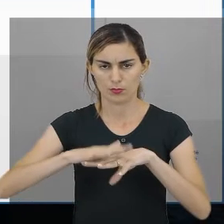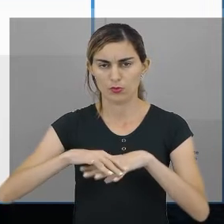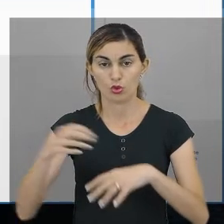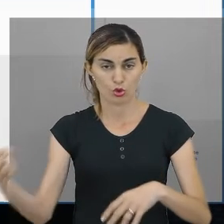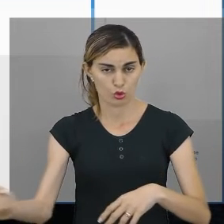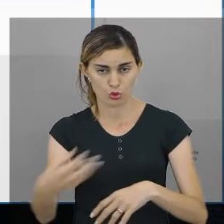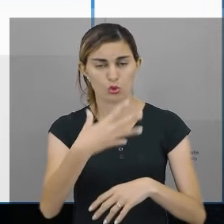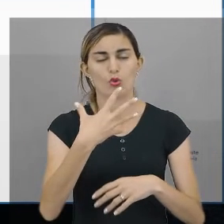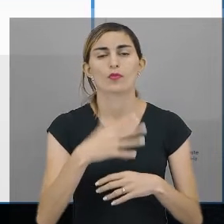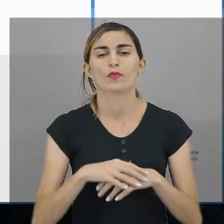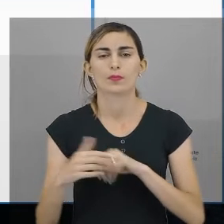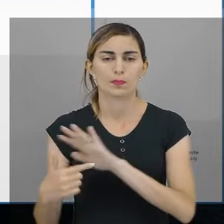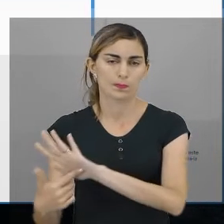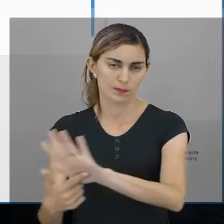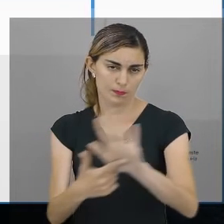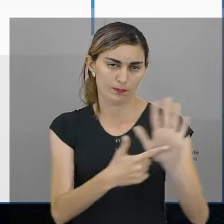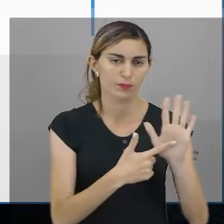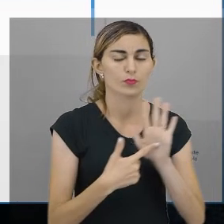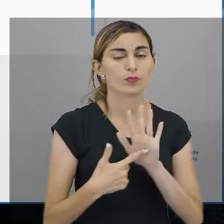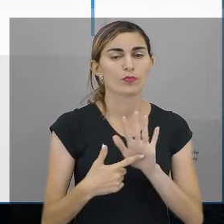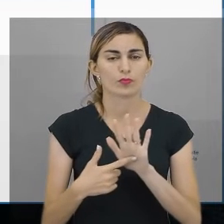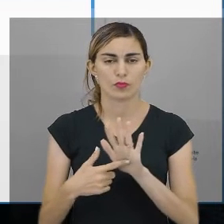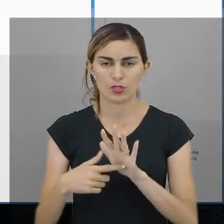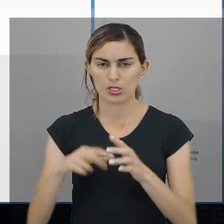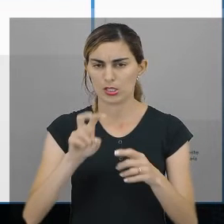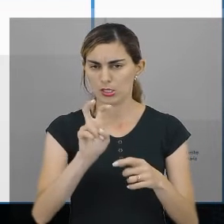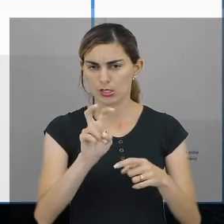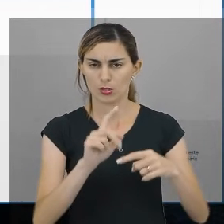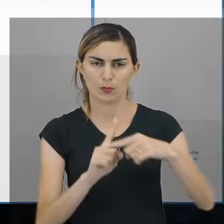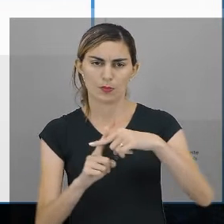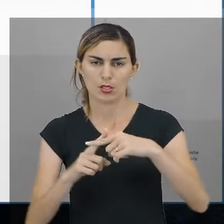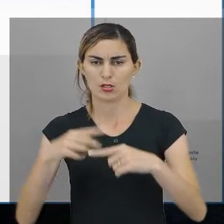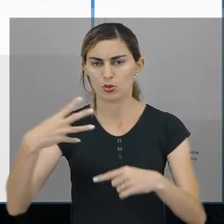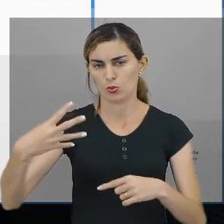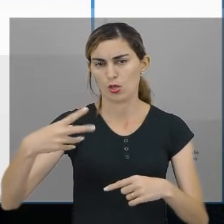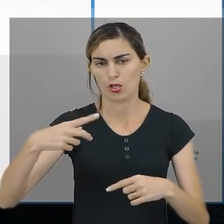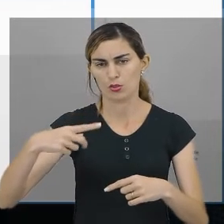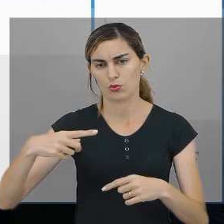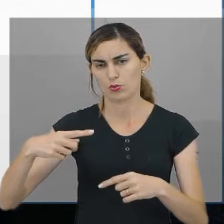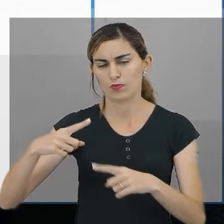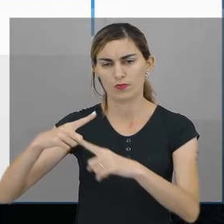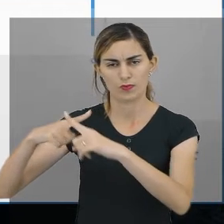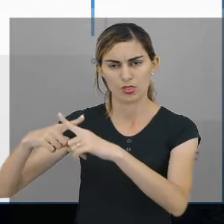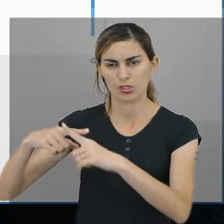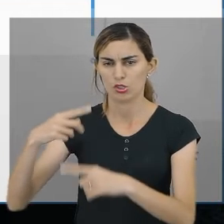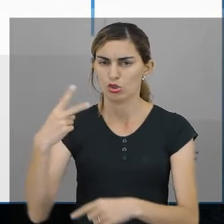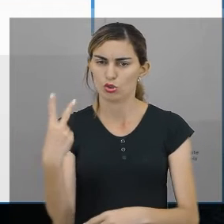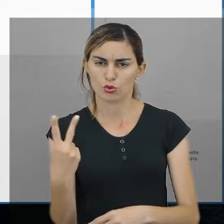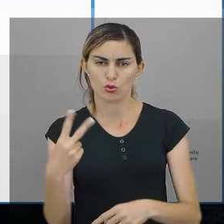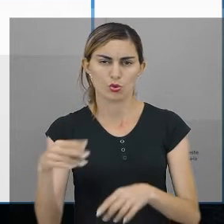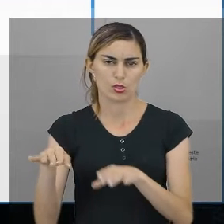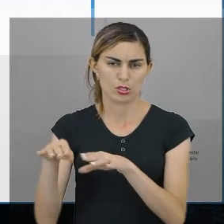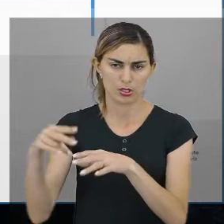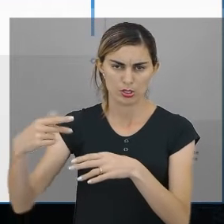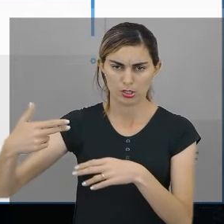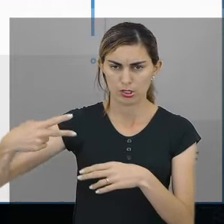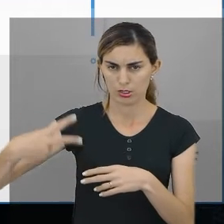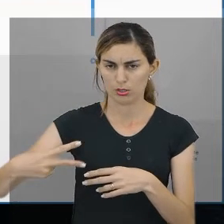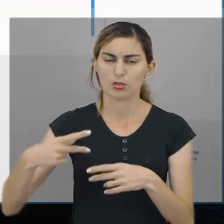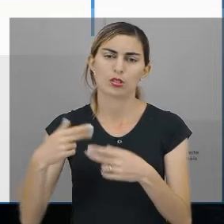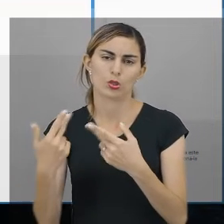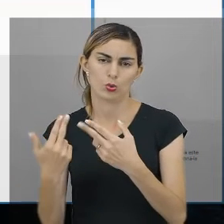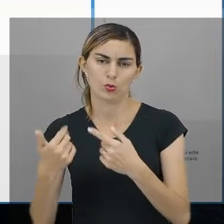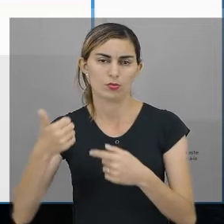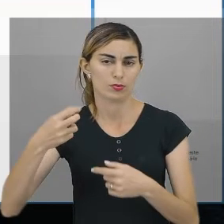exibe. Então vamos lá. Operação 5 mais 4 vezes 2 é igual a 13. Por quê? 4